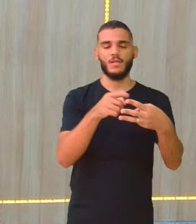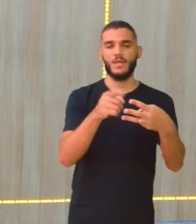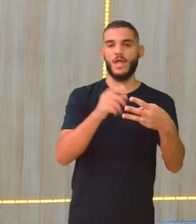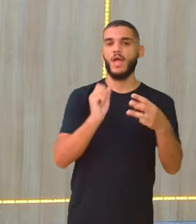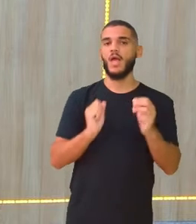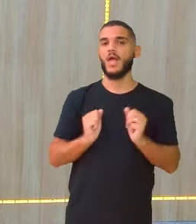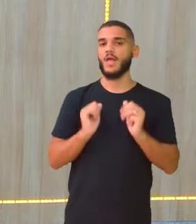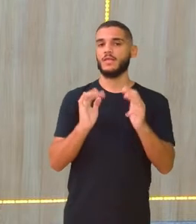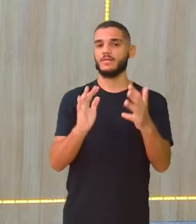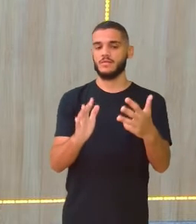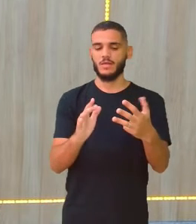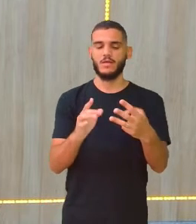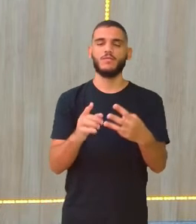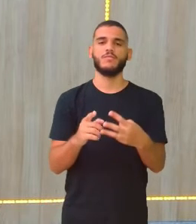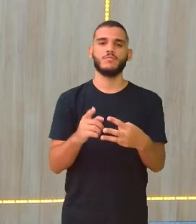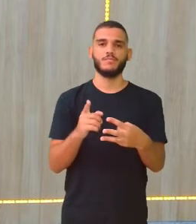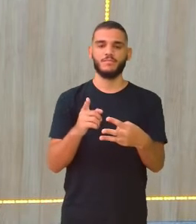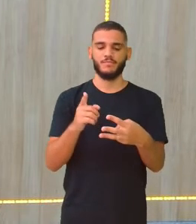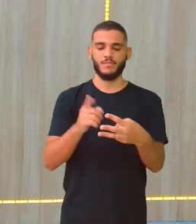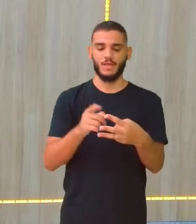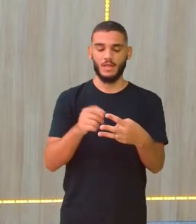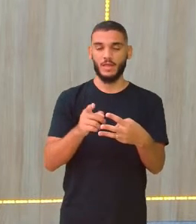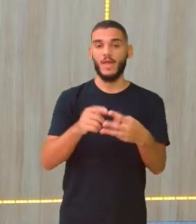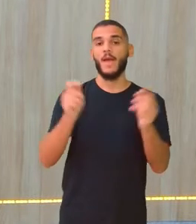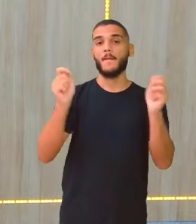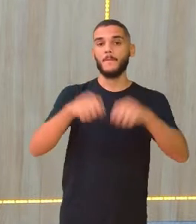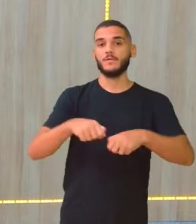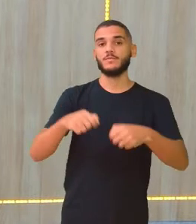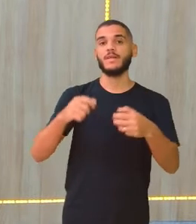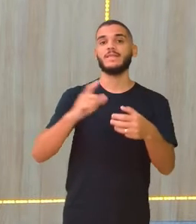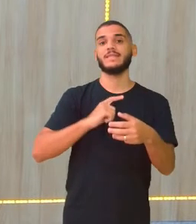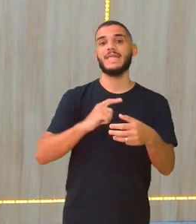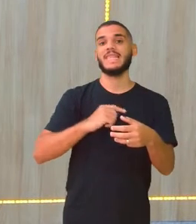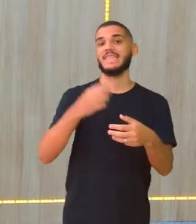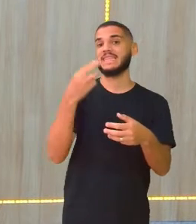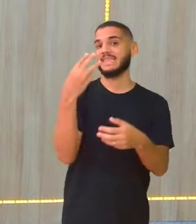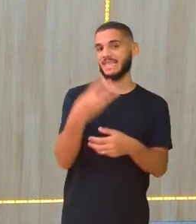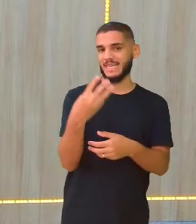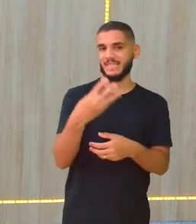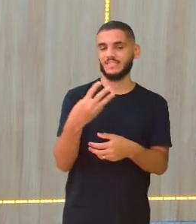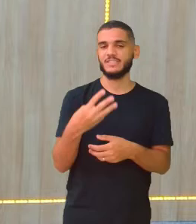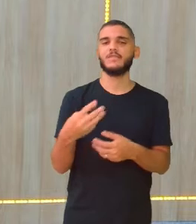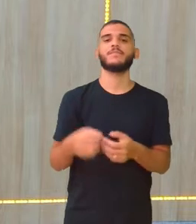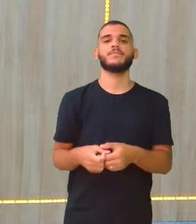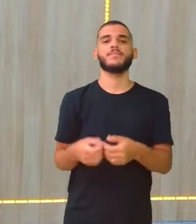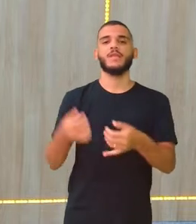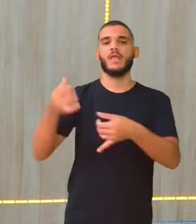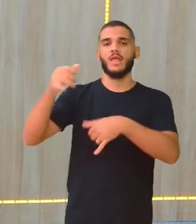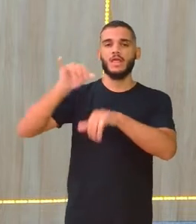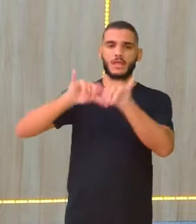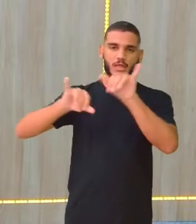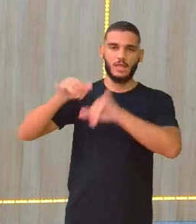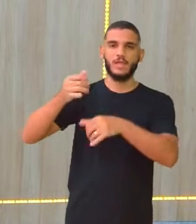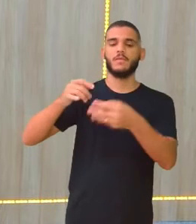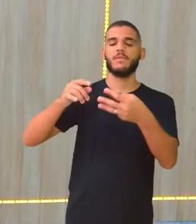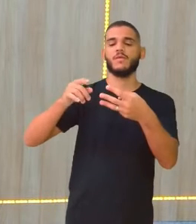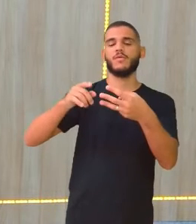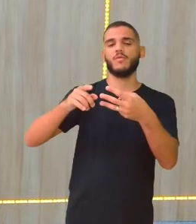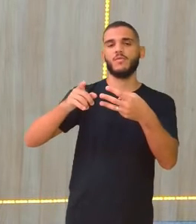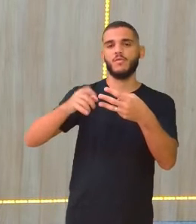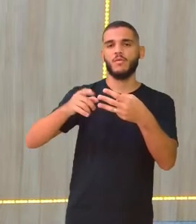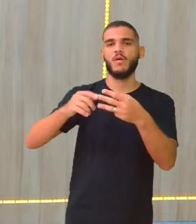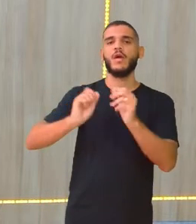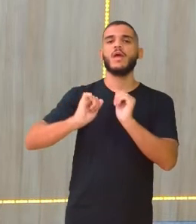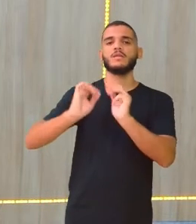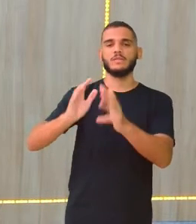em três: intemperismo químico, físico e biológico. É bem comum aparecer esses três, né? Intemperismo